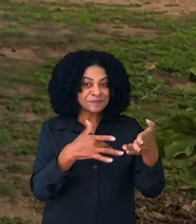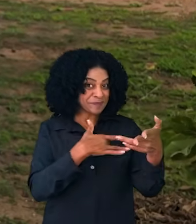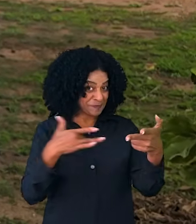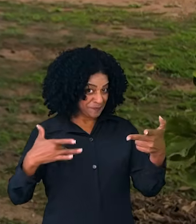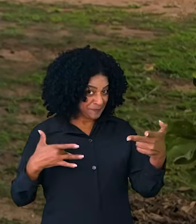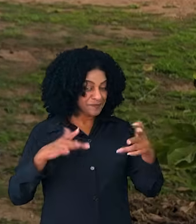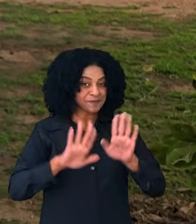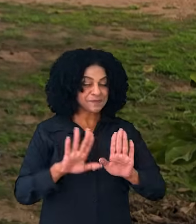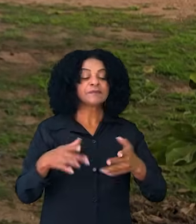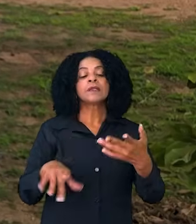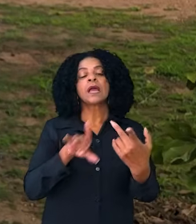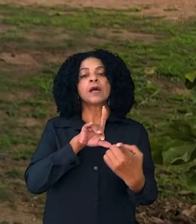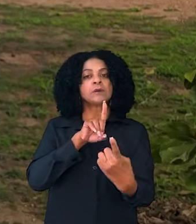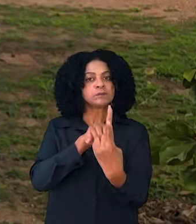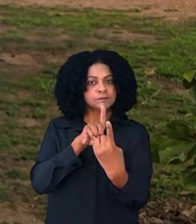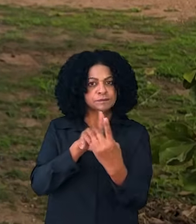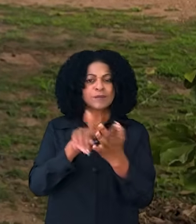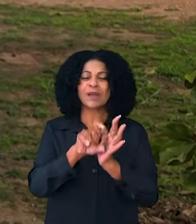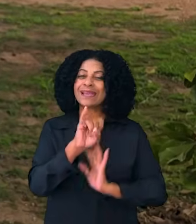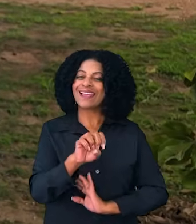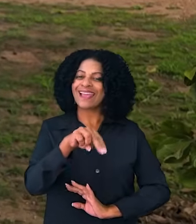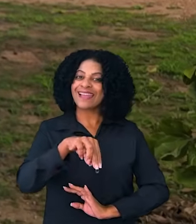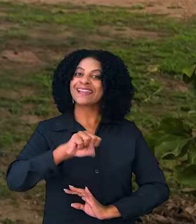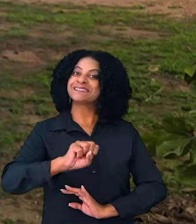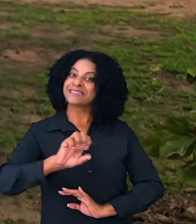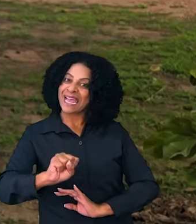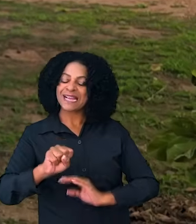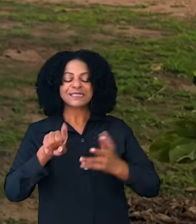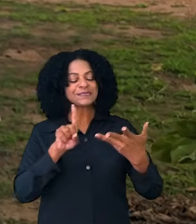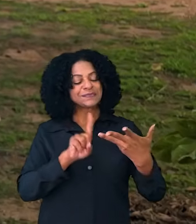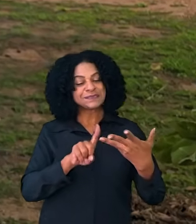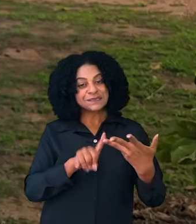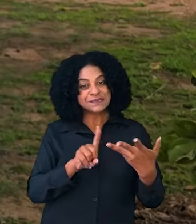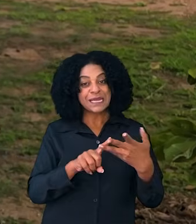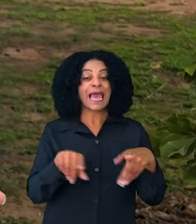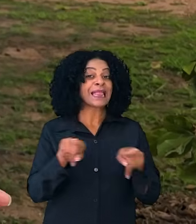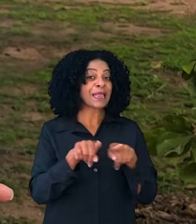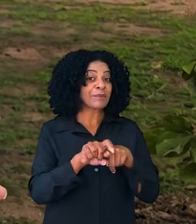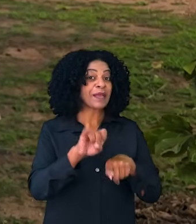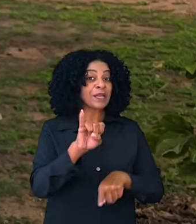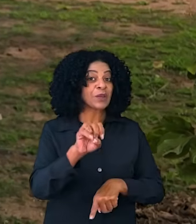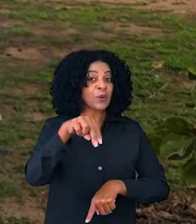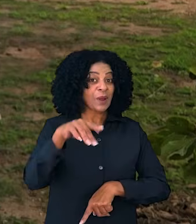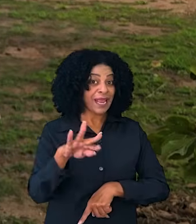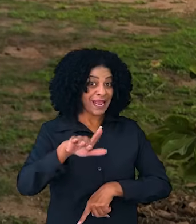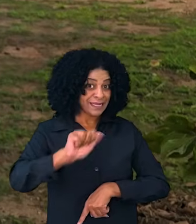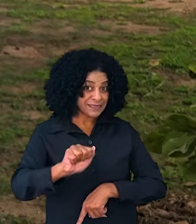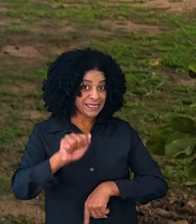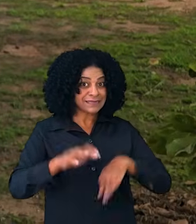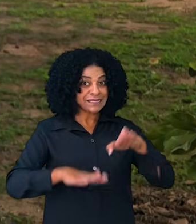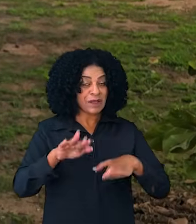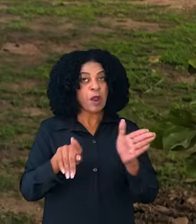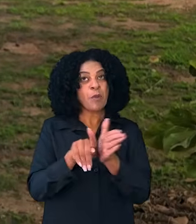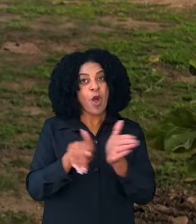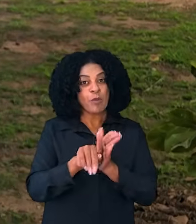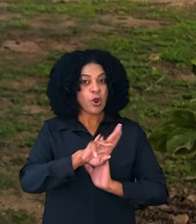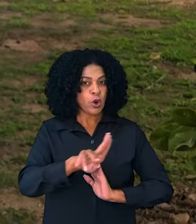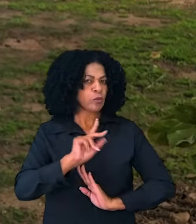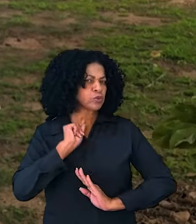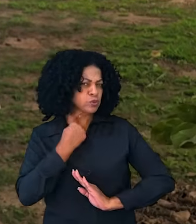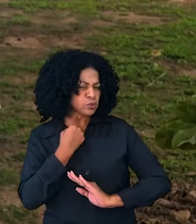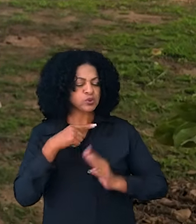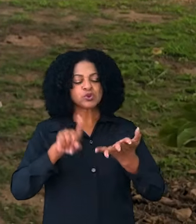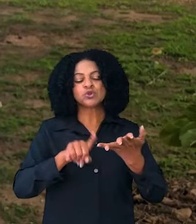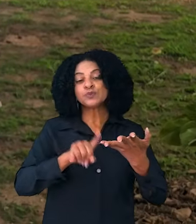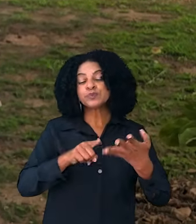saúde, atendimento com INSS, Previdência Social, também com o INCRA para tratar de regularização fundiária,